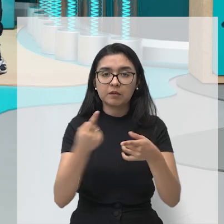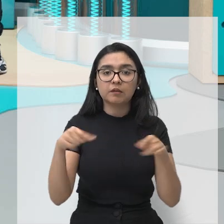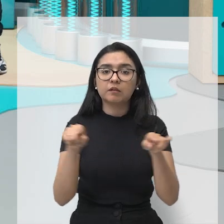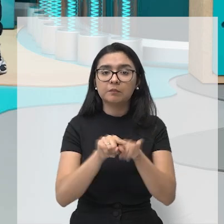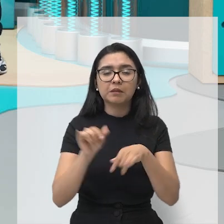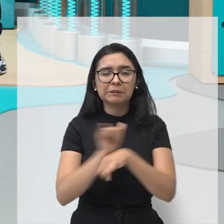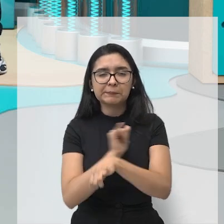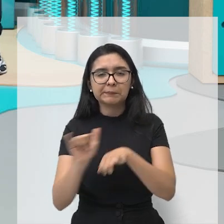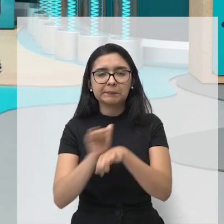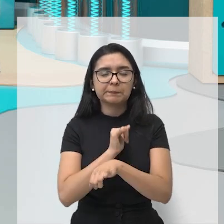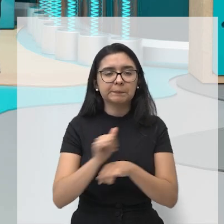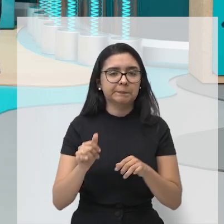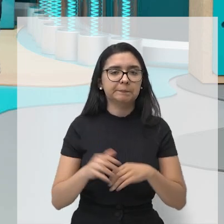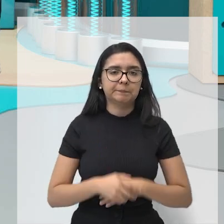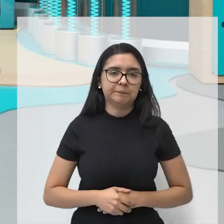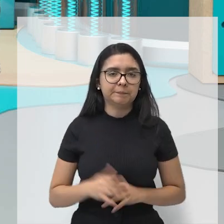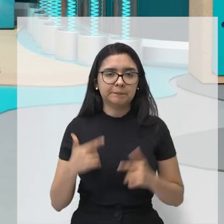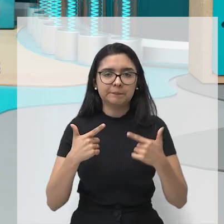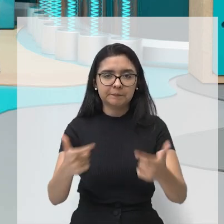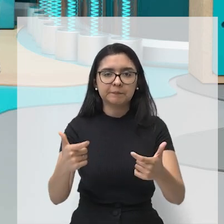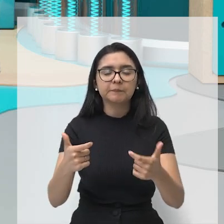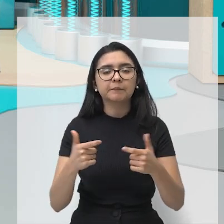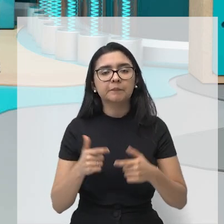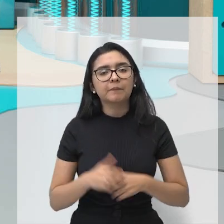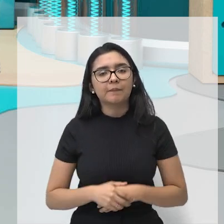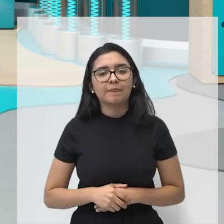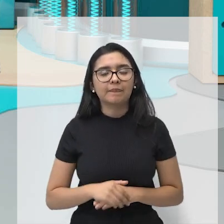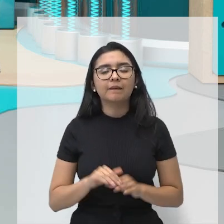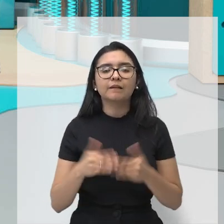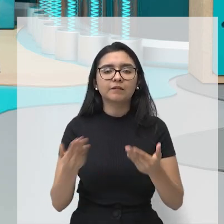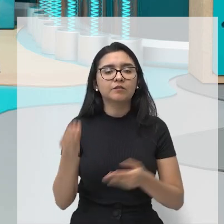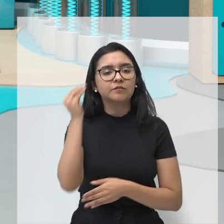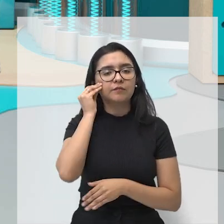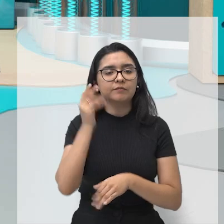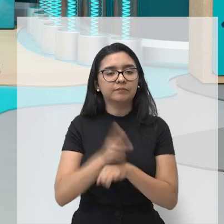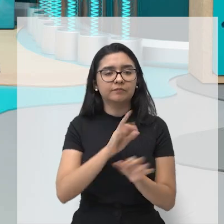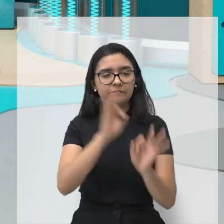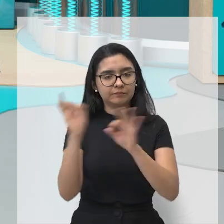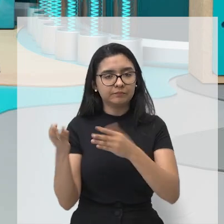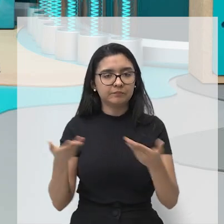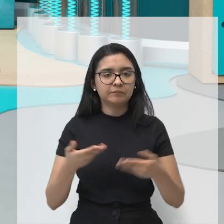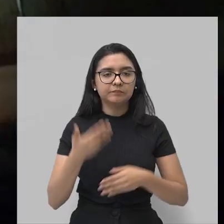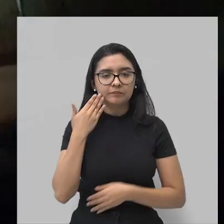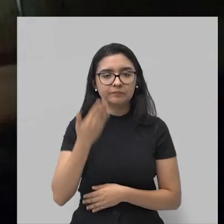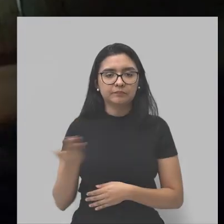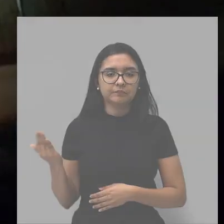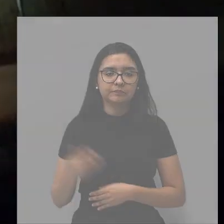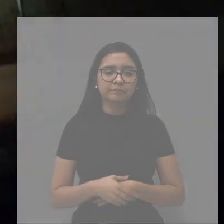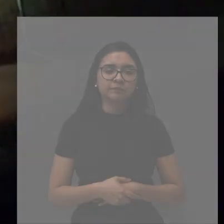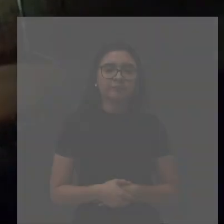pegada da estratégia, essa cara do combate simulado. A gente aprecia no vídeo agora.